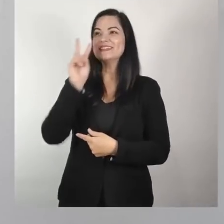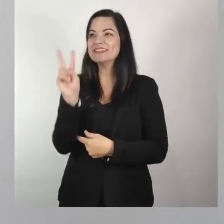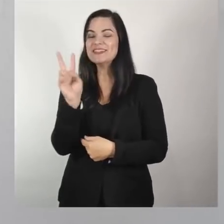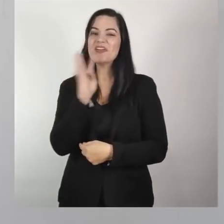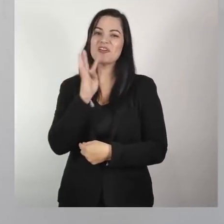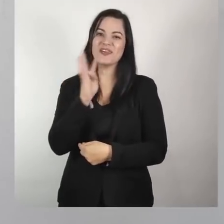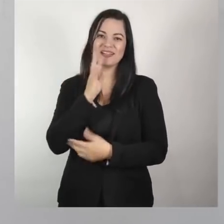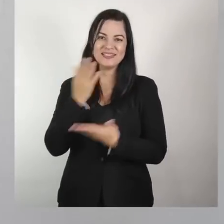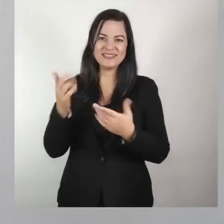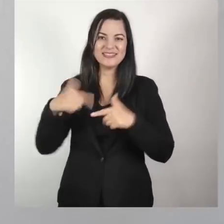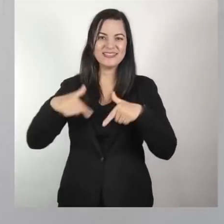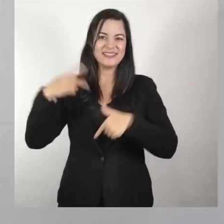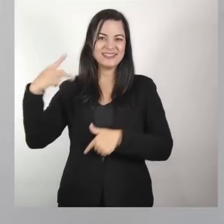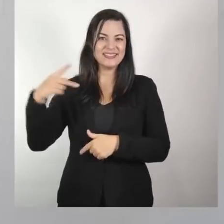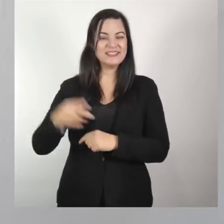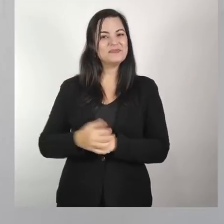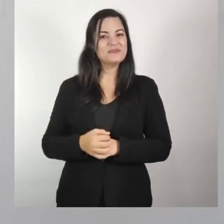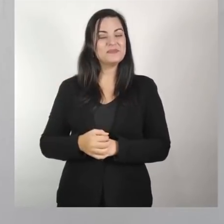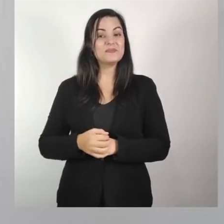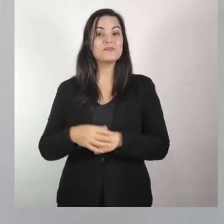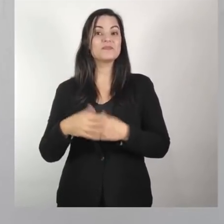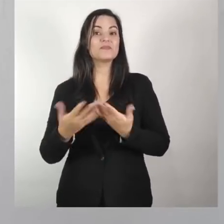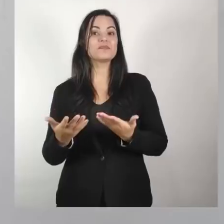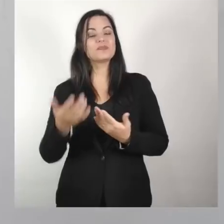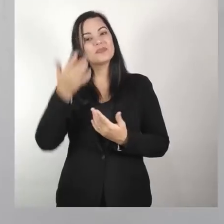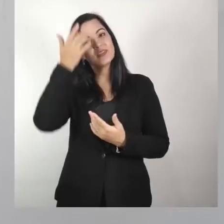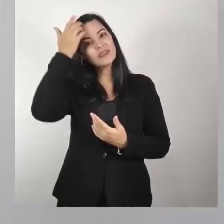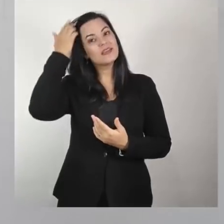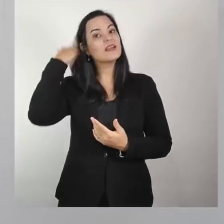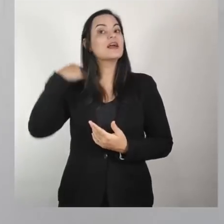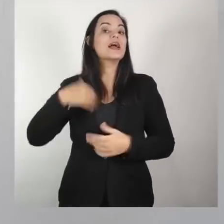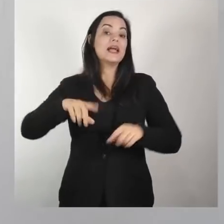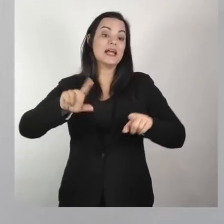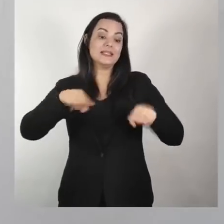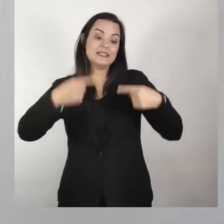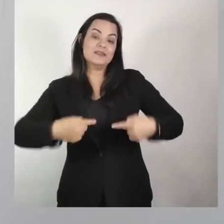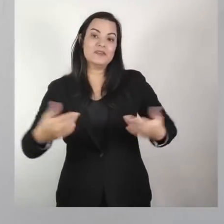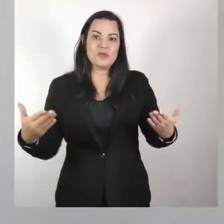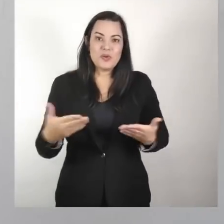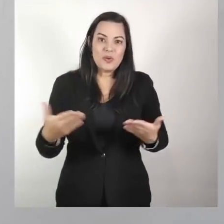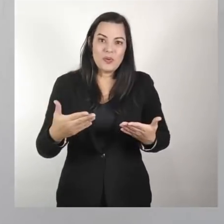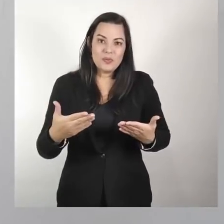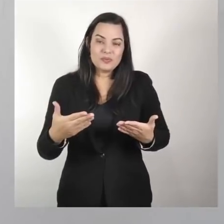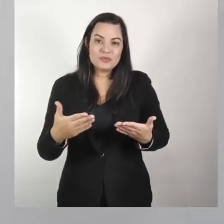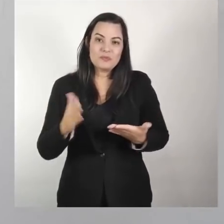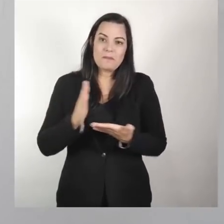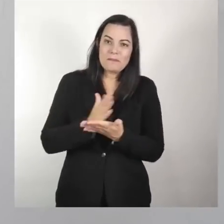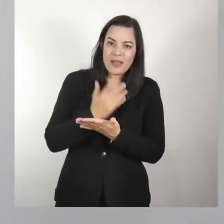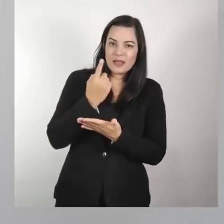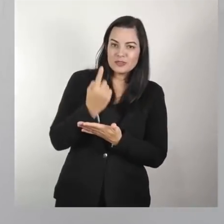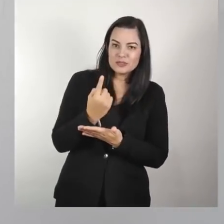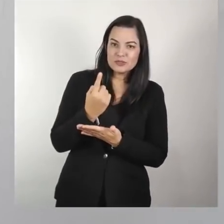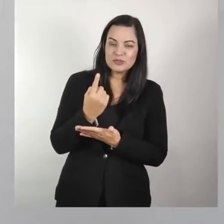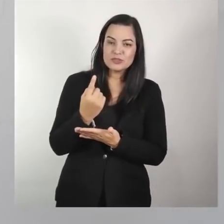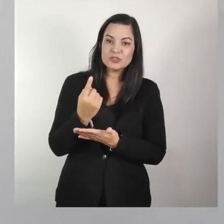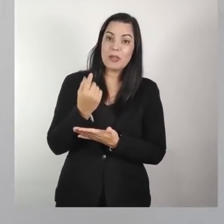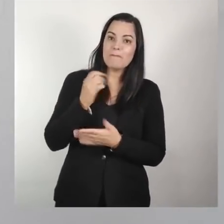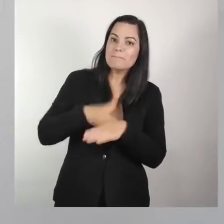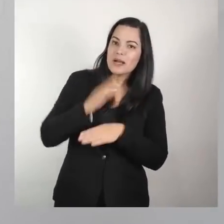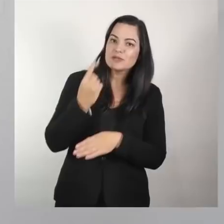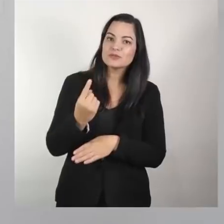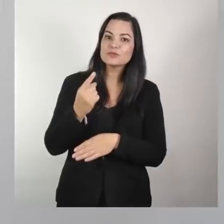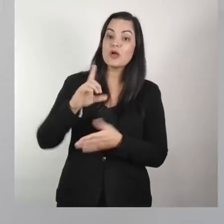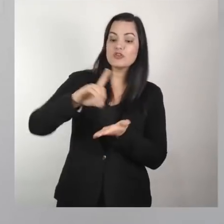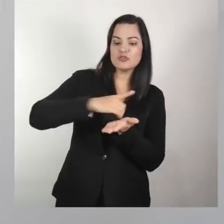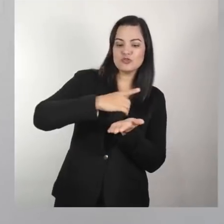para vocês conhecerem sobre a obra dele, tá bom? Então, como parte do desafio, além do nosso